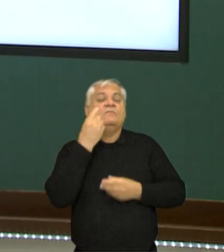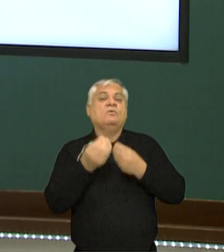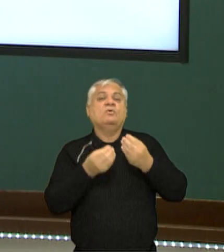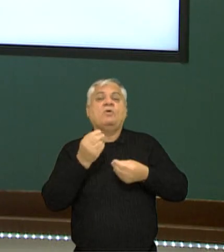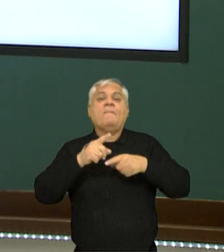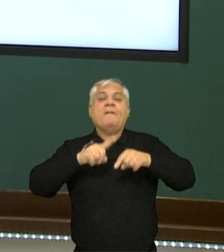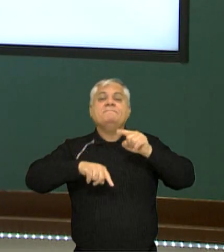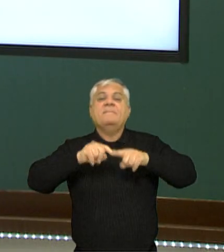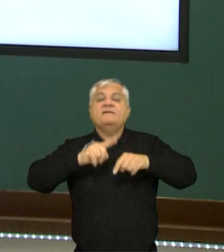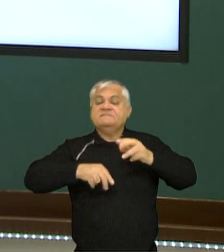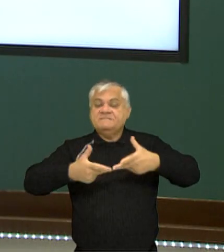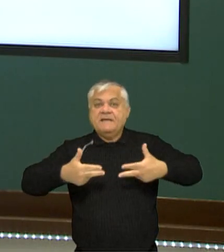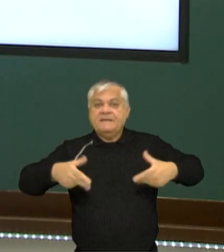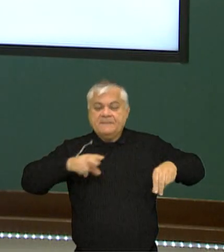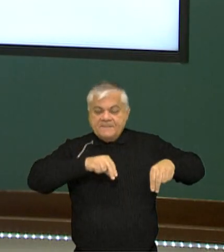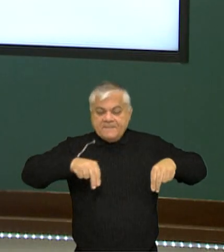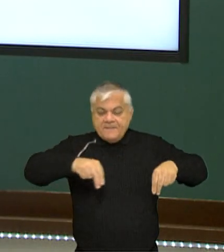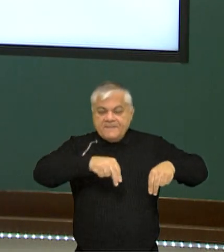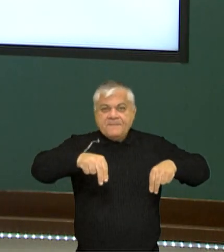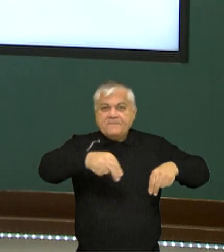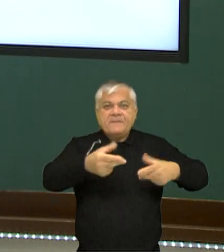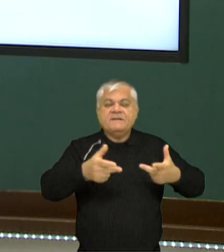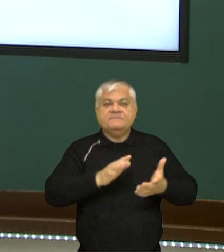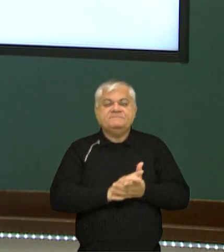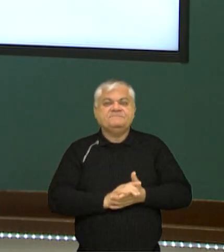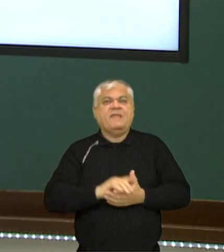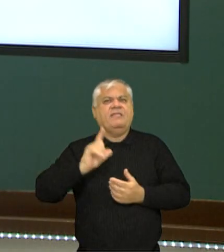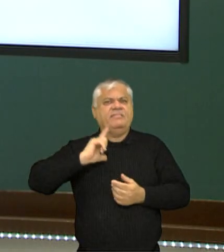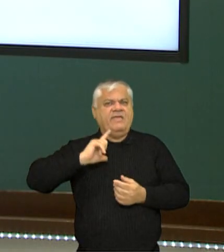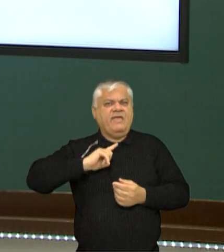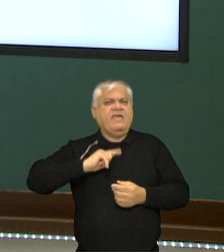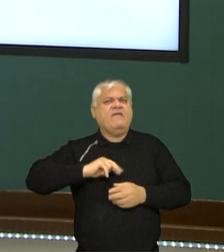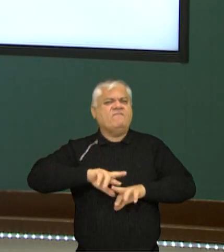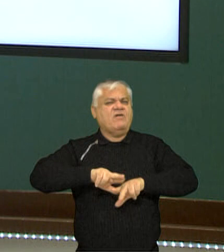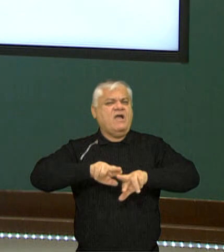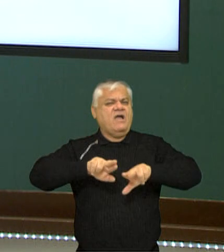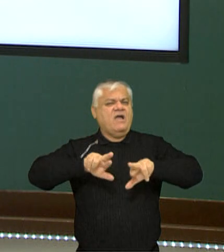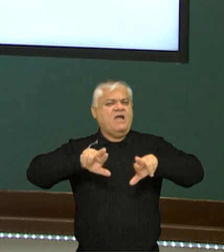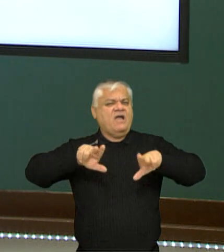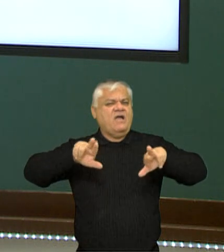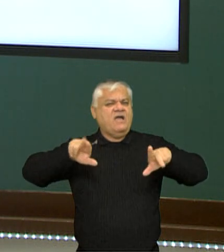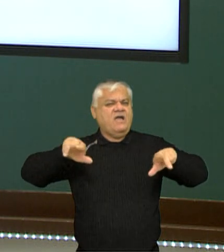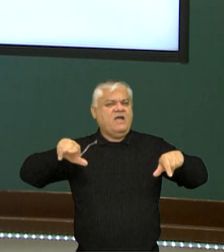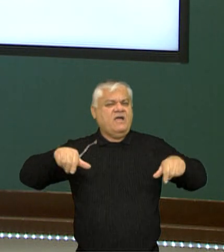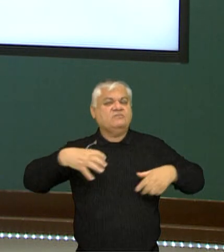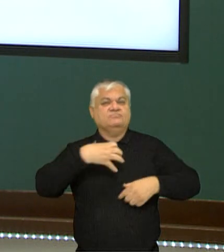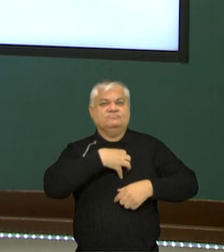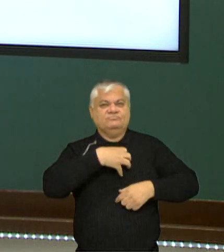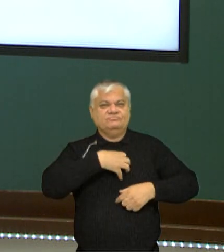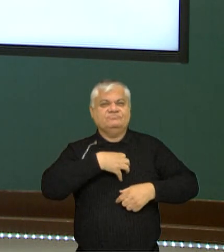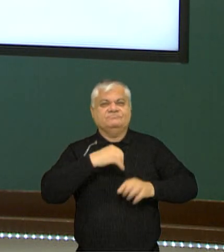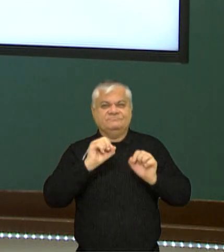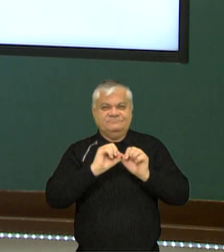para as peças. Então nós temos várias formas também de construir as nossas peças. Então olha